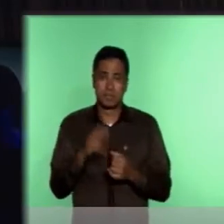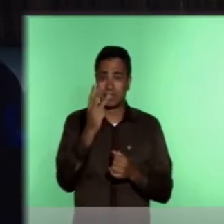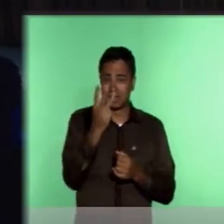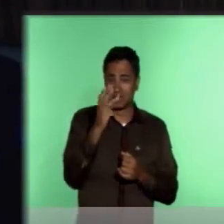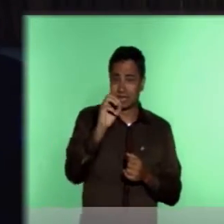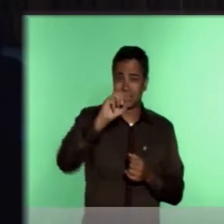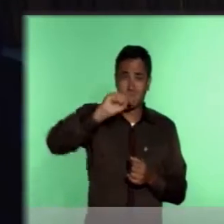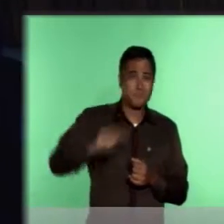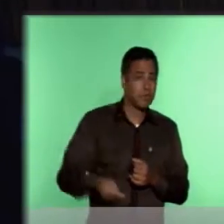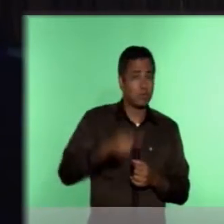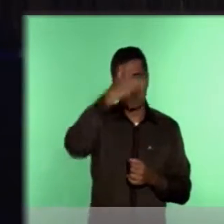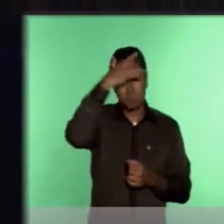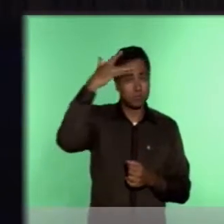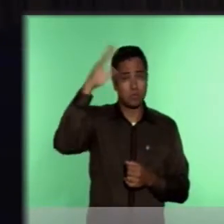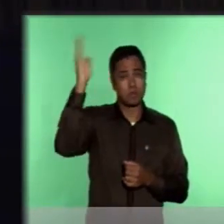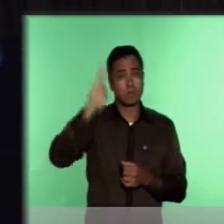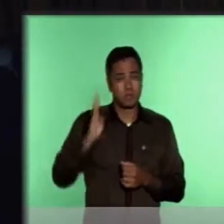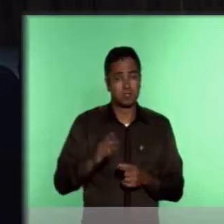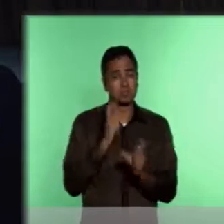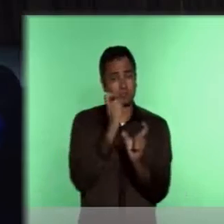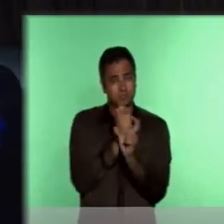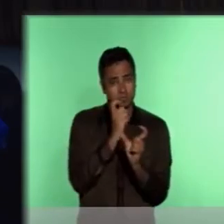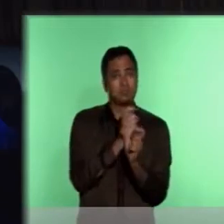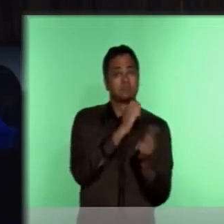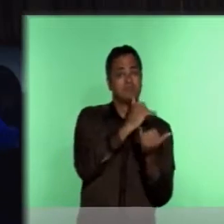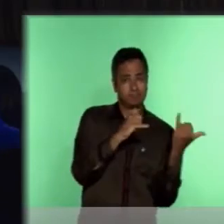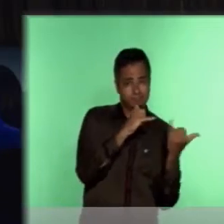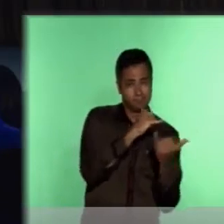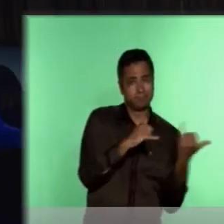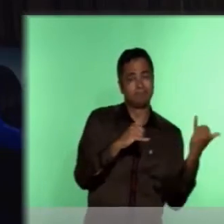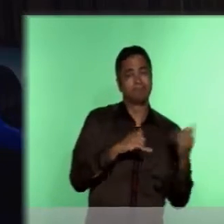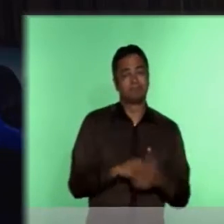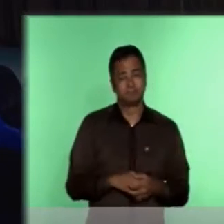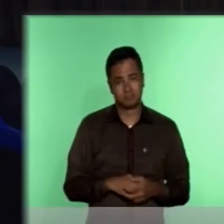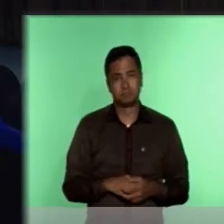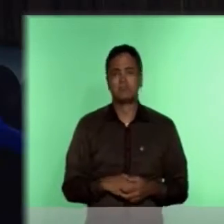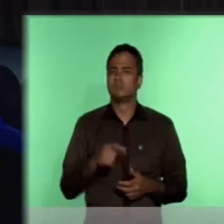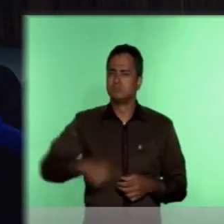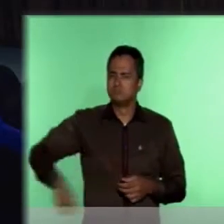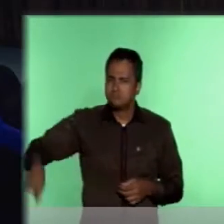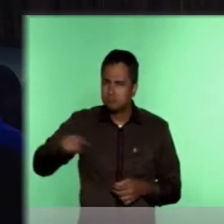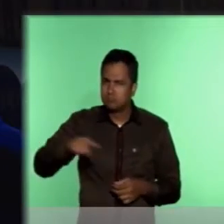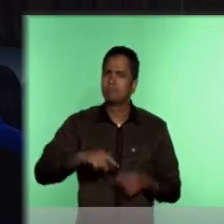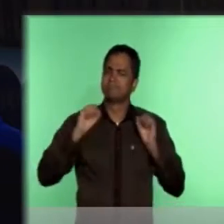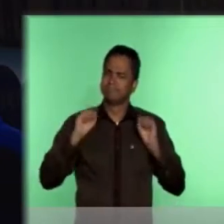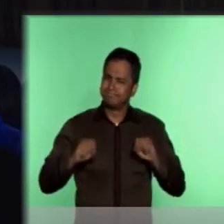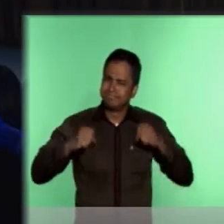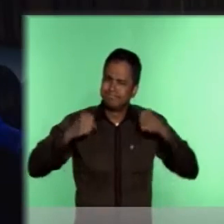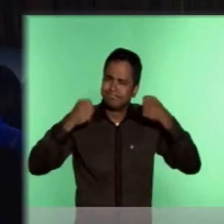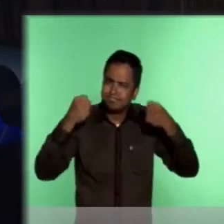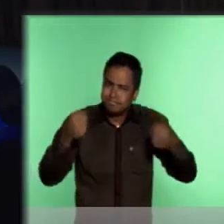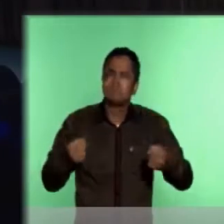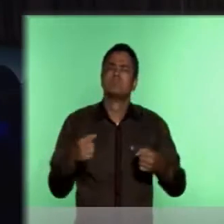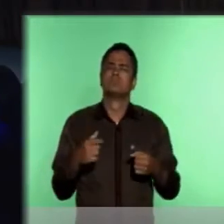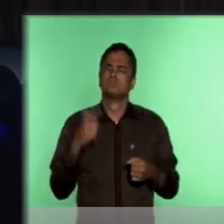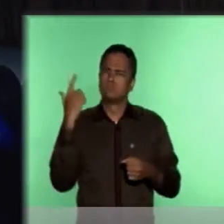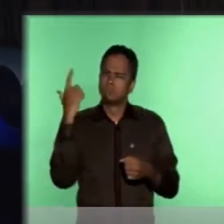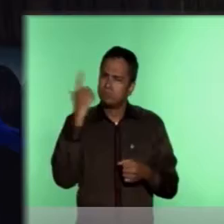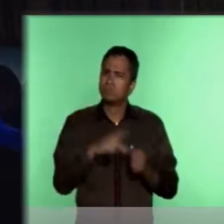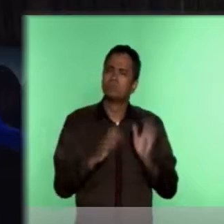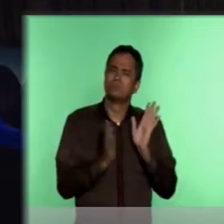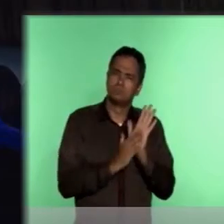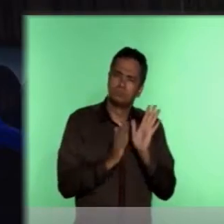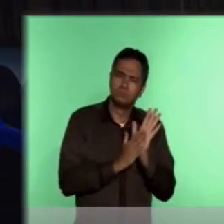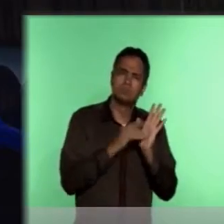funcional, e a gente precisa fazer um esforço enorme para garantir que isso seja